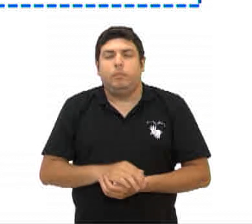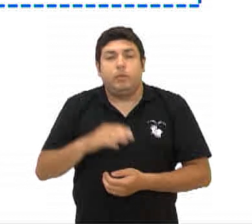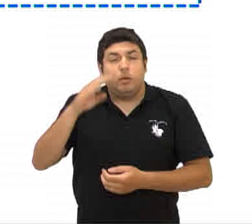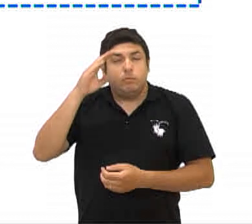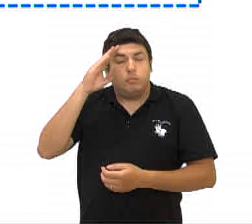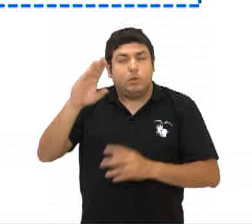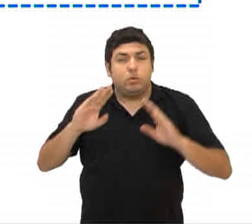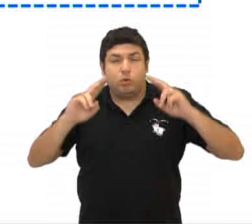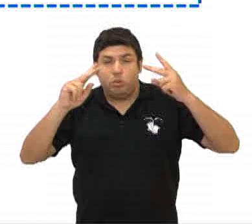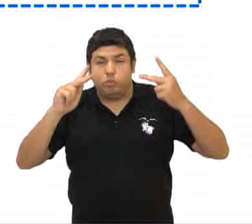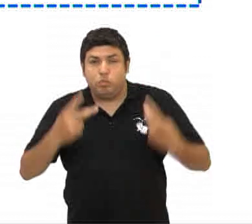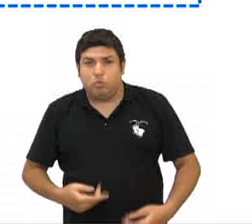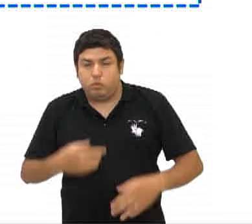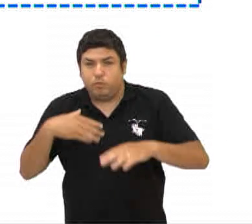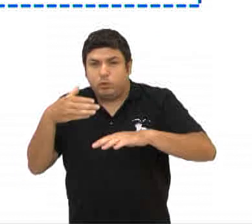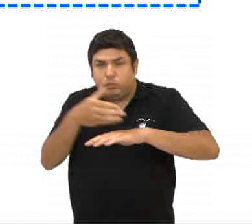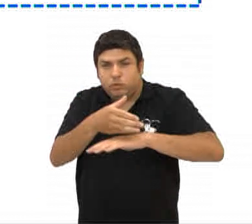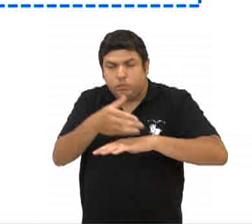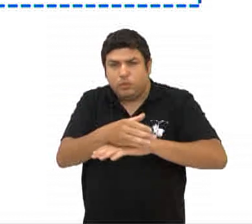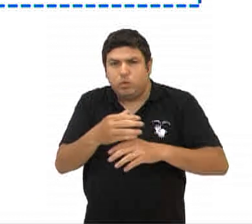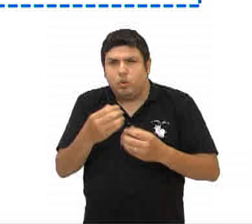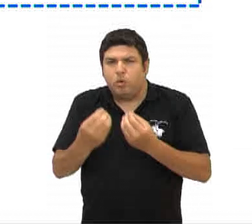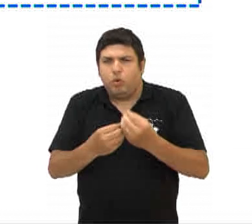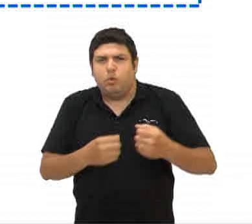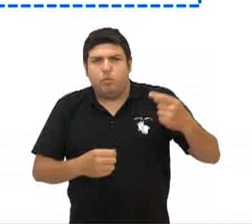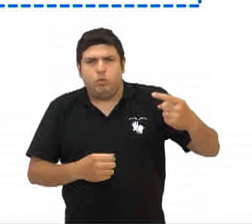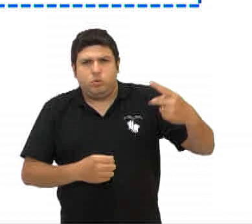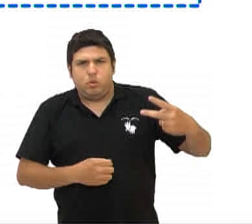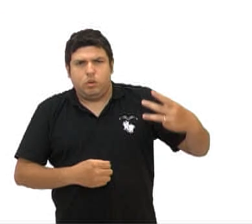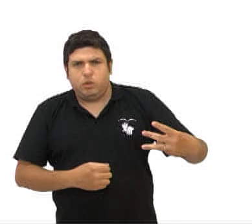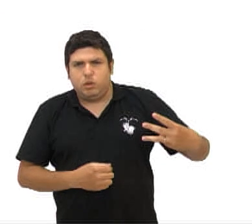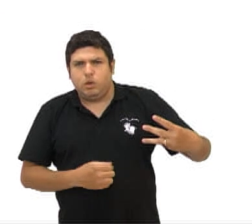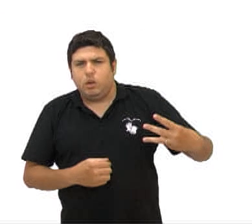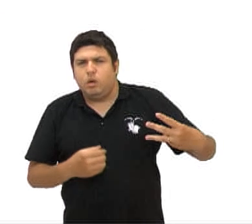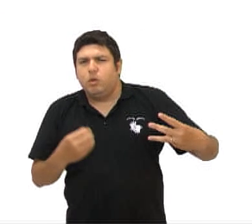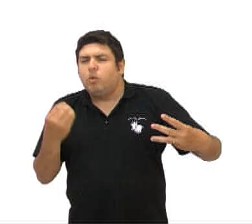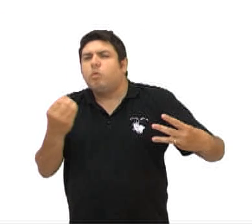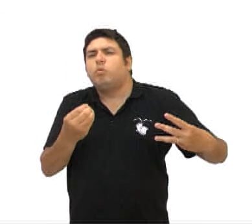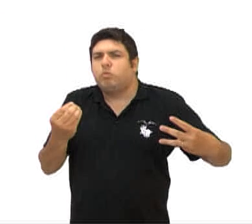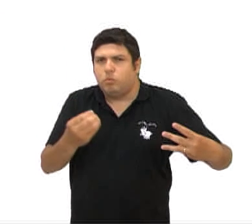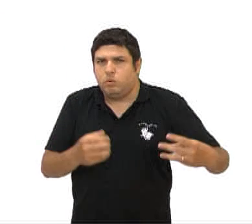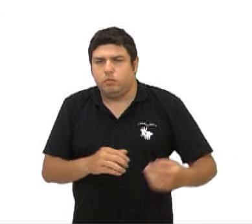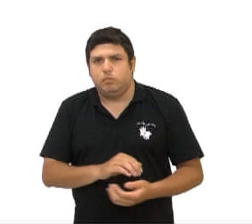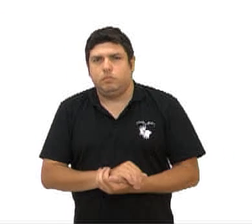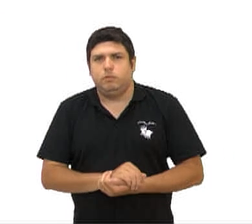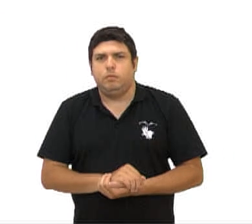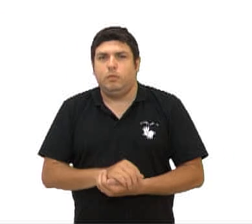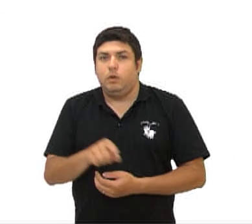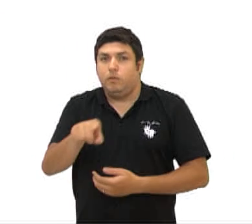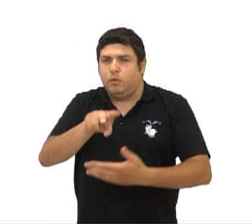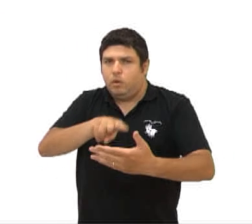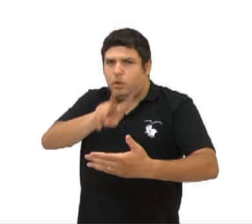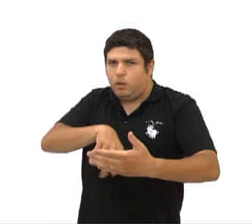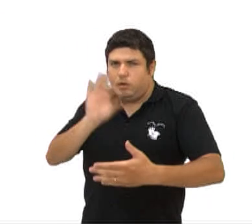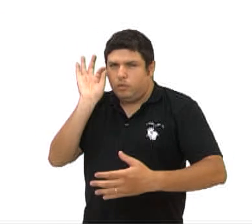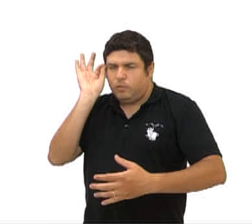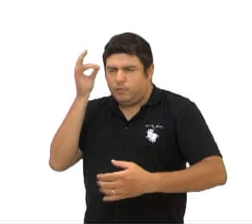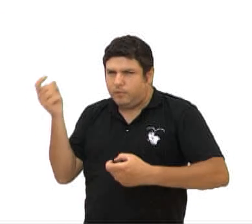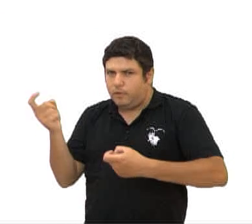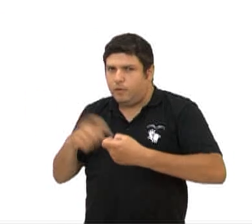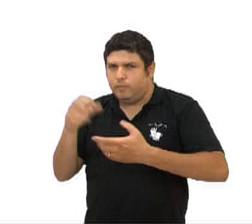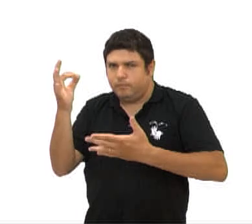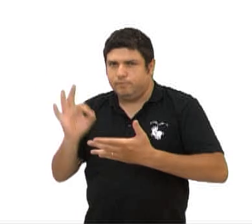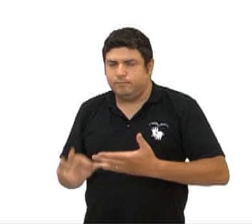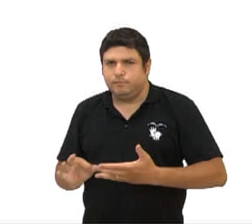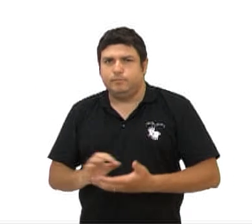ações humanas associadas à alteração 1, 2 e 3 são respectivamente. Leia para mim as alternativas e eu já volto para a gente